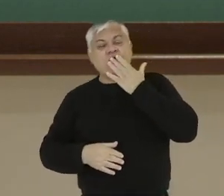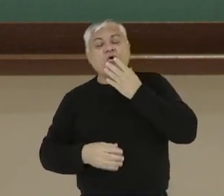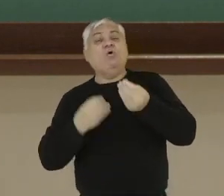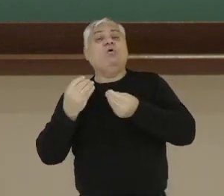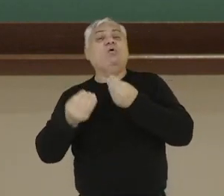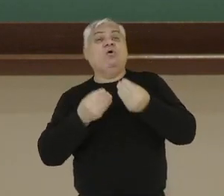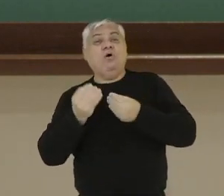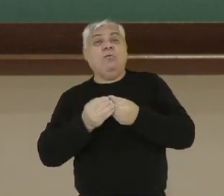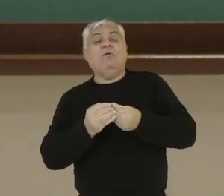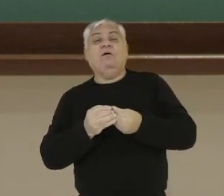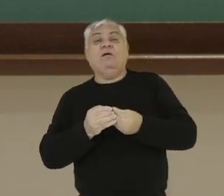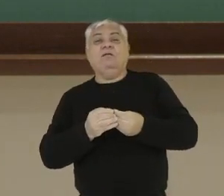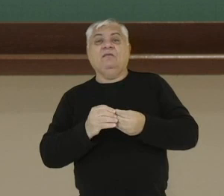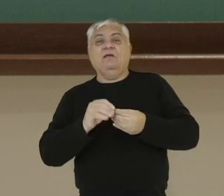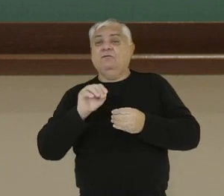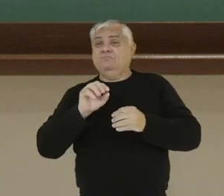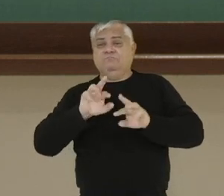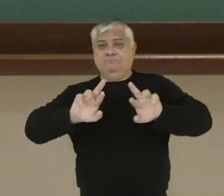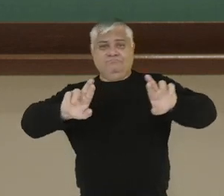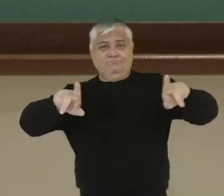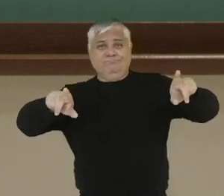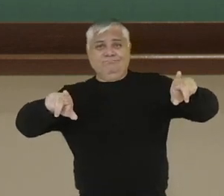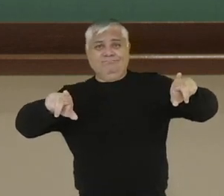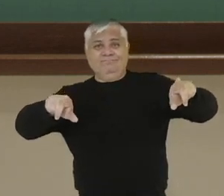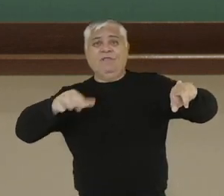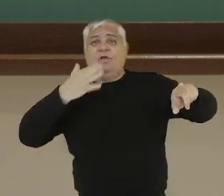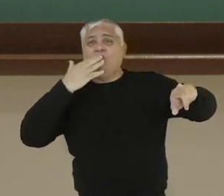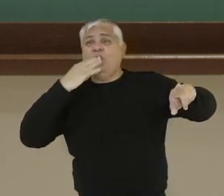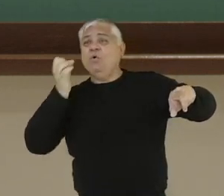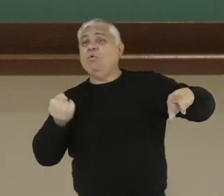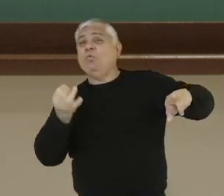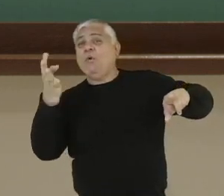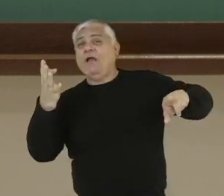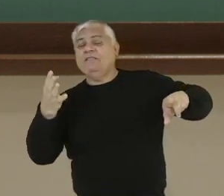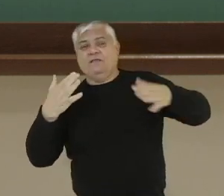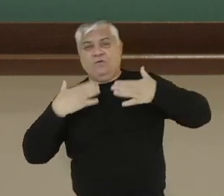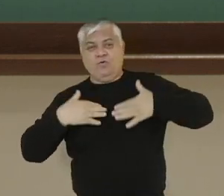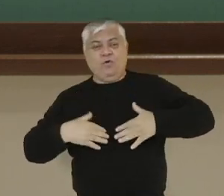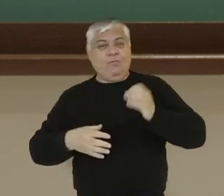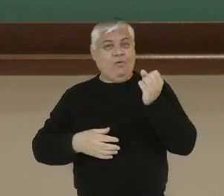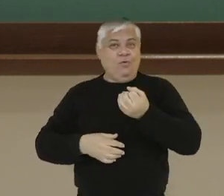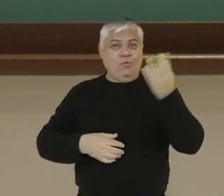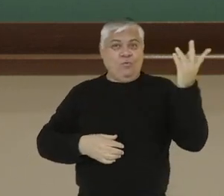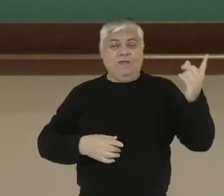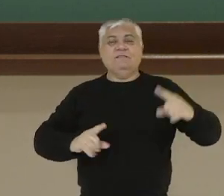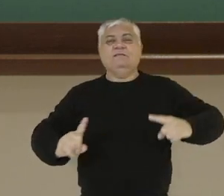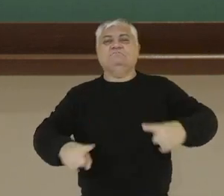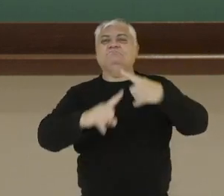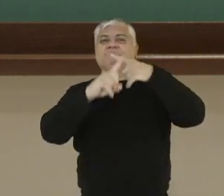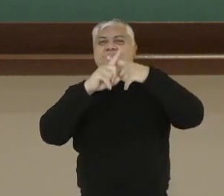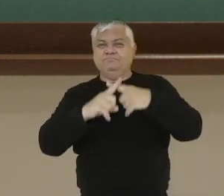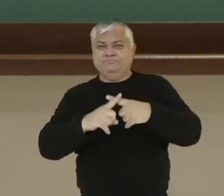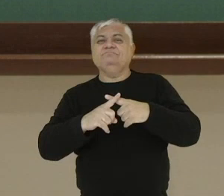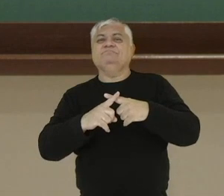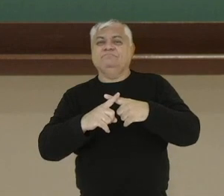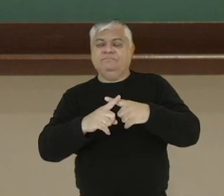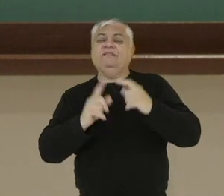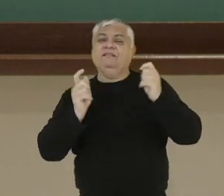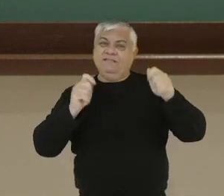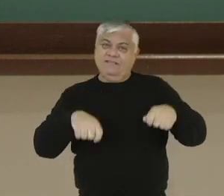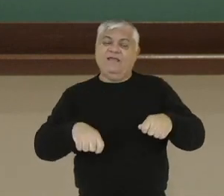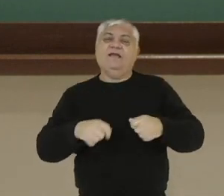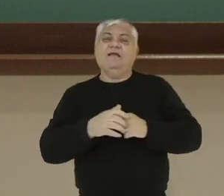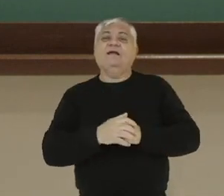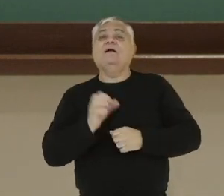são escolhas independentes, basta eu multiplicar a quantidade de possibilidades para a parte do corpo, a quantidade